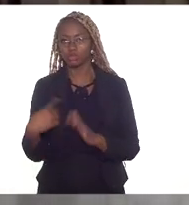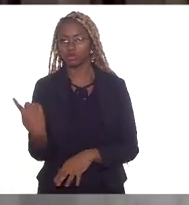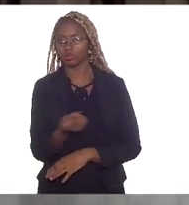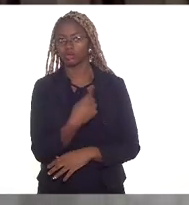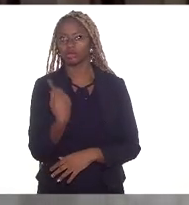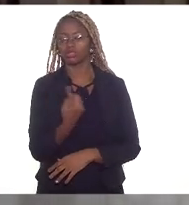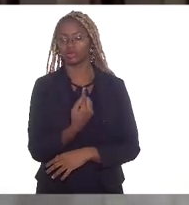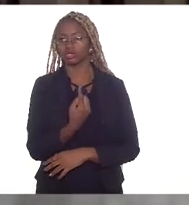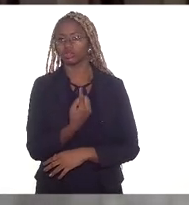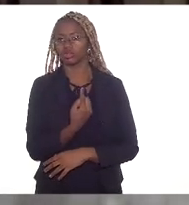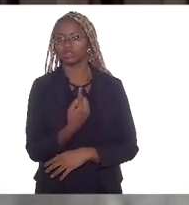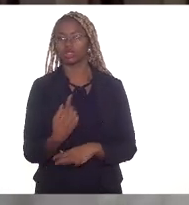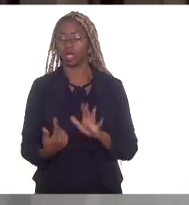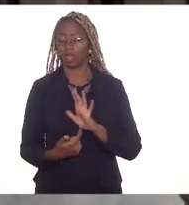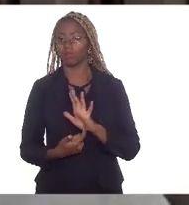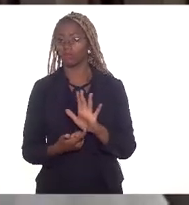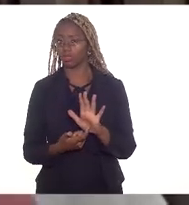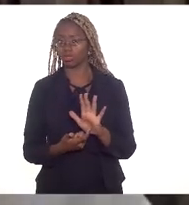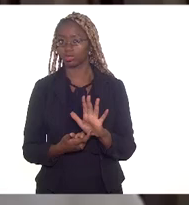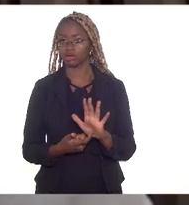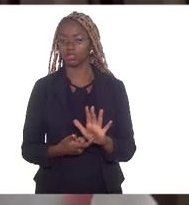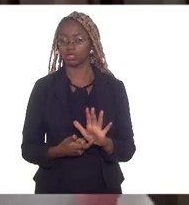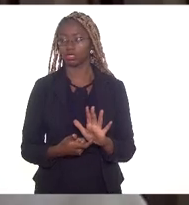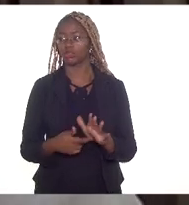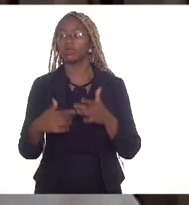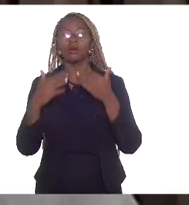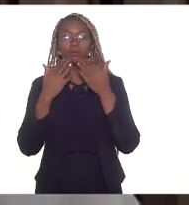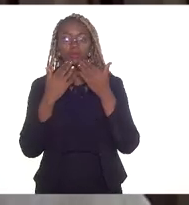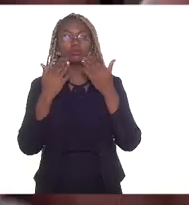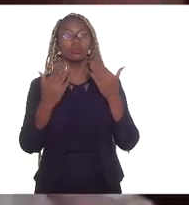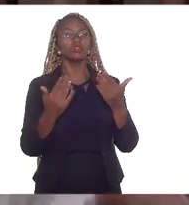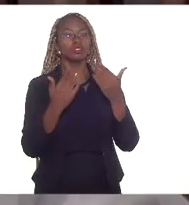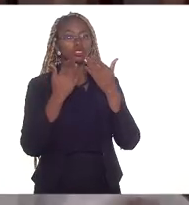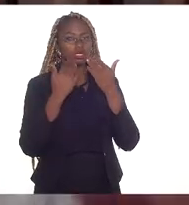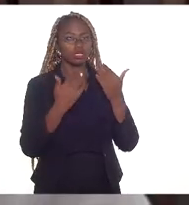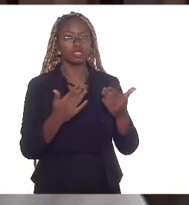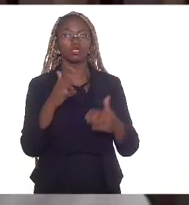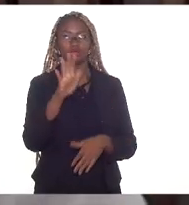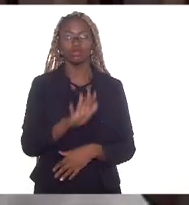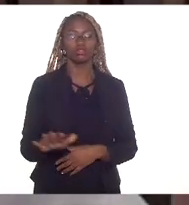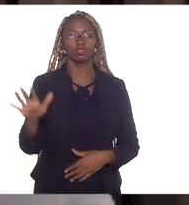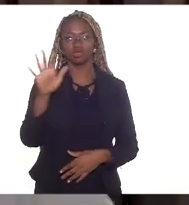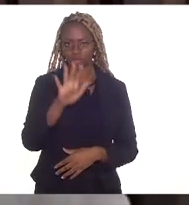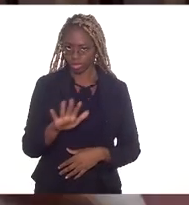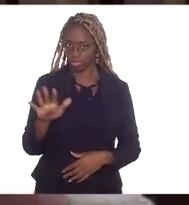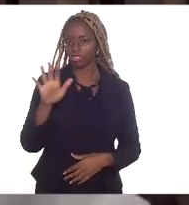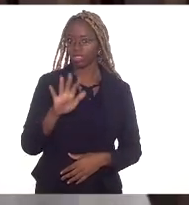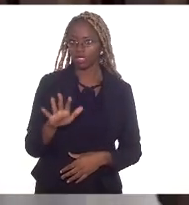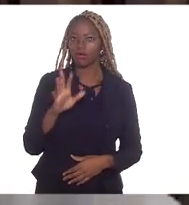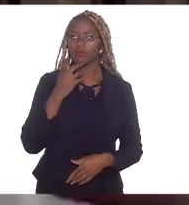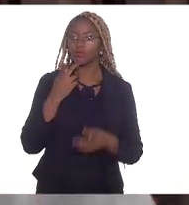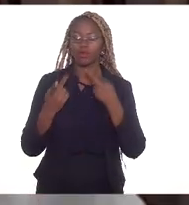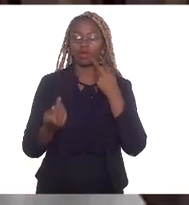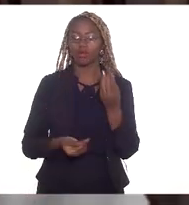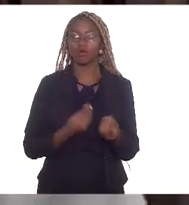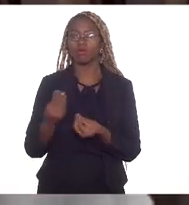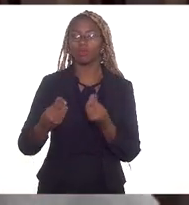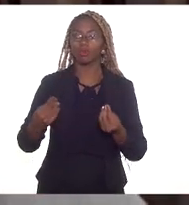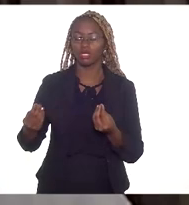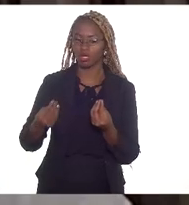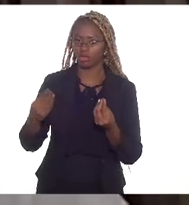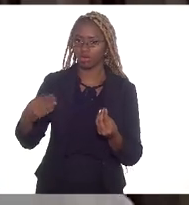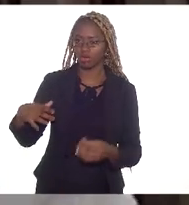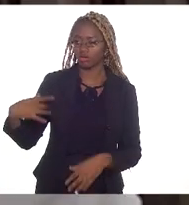ela nos coloca para que nós nos apresentemos como um todo, dizendo para onde a gente vai andar como um